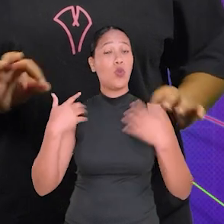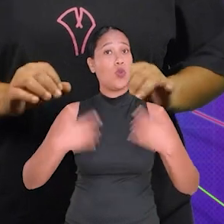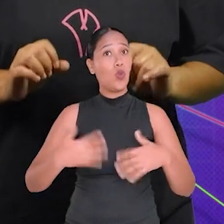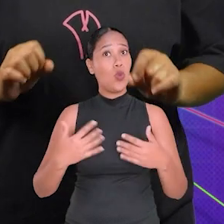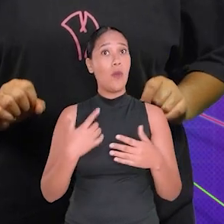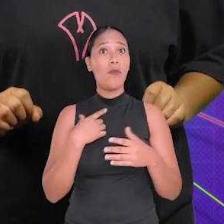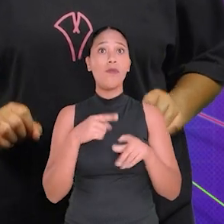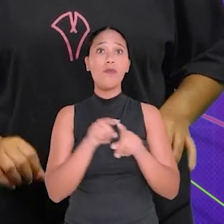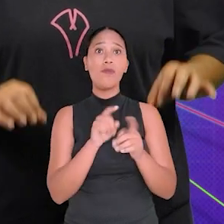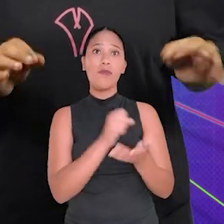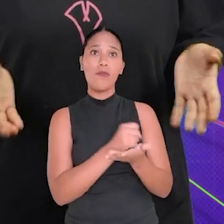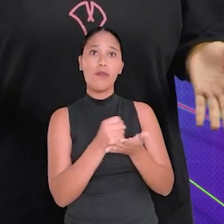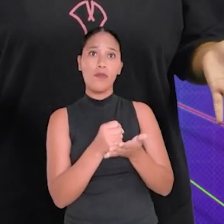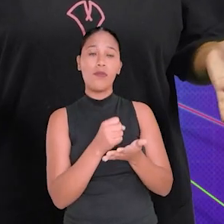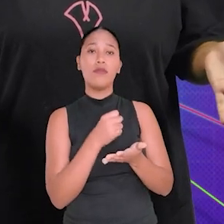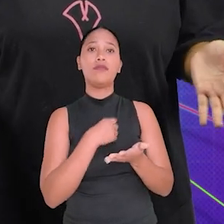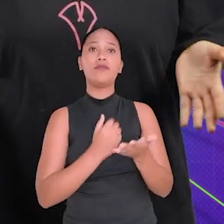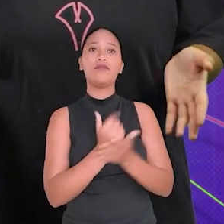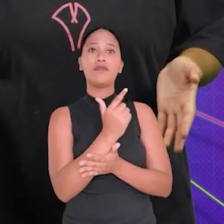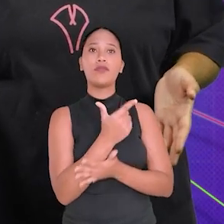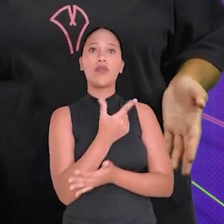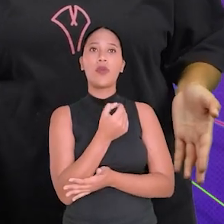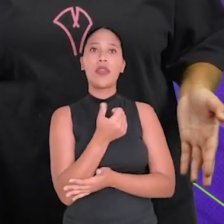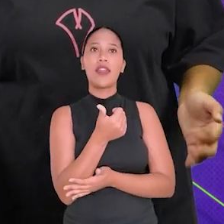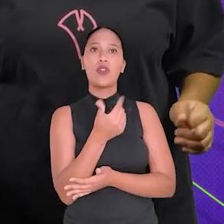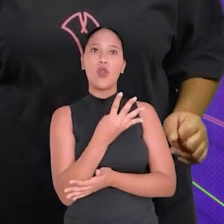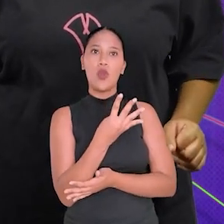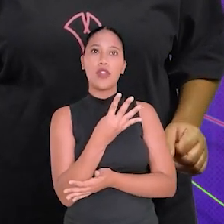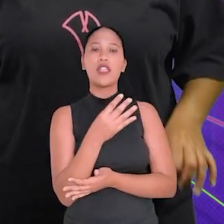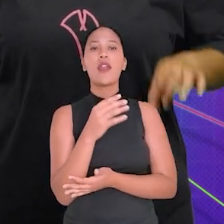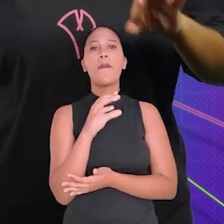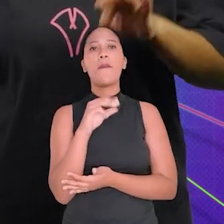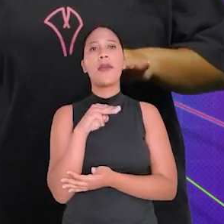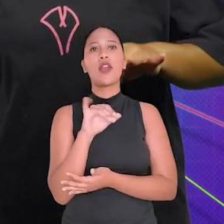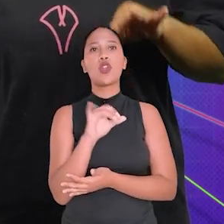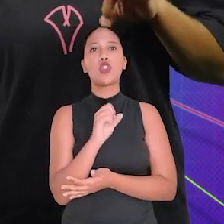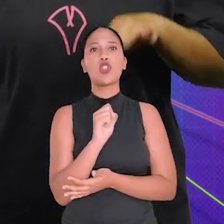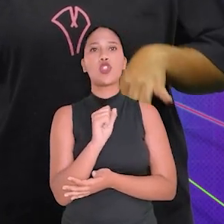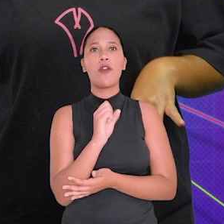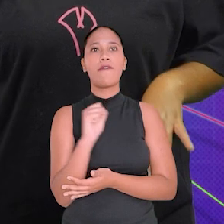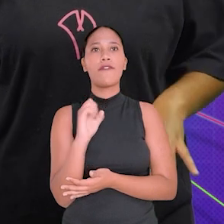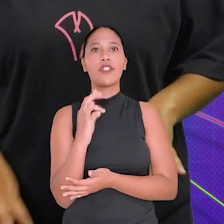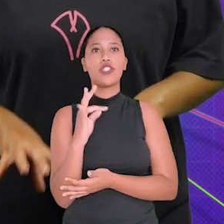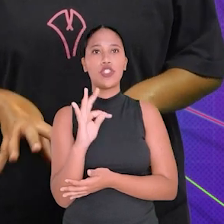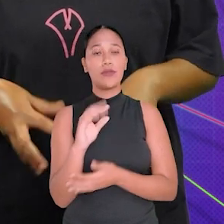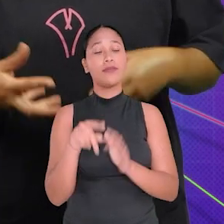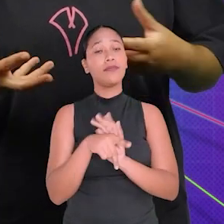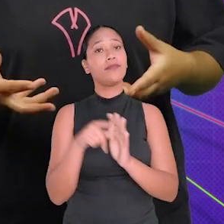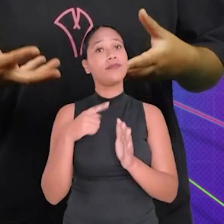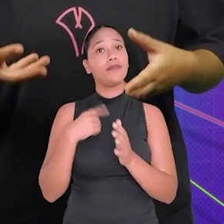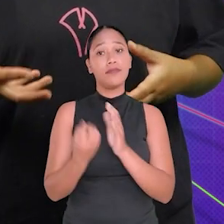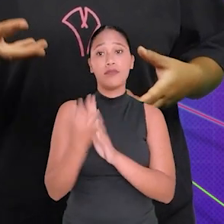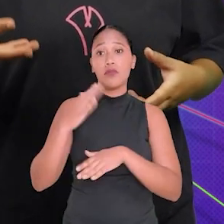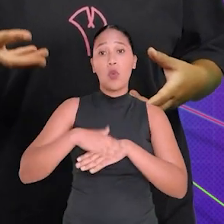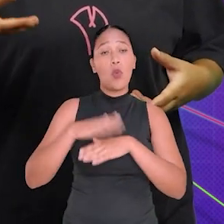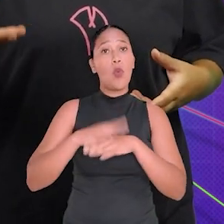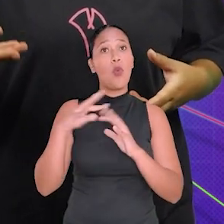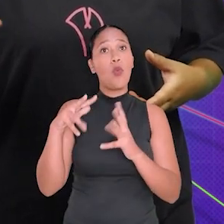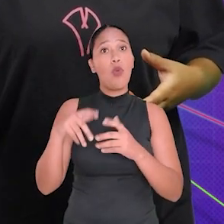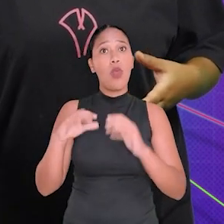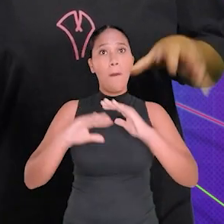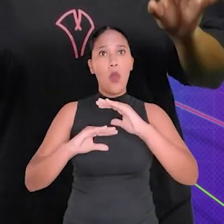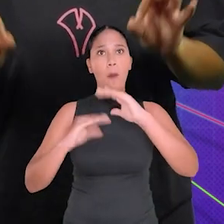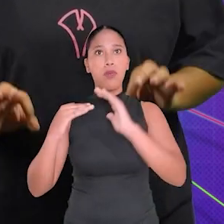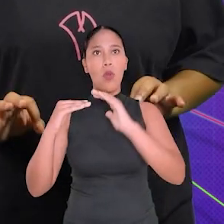pela Mojang Studios e adquirido pela Microsoft em 2014. Ele é um jogo de construção que permite aos jogadores criarem seus próprios